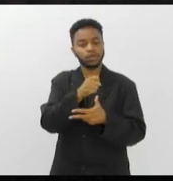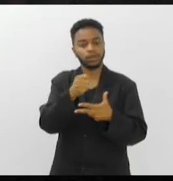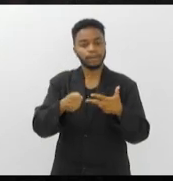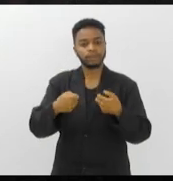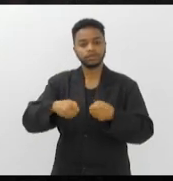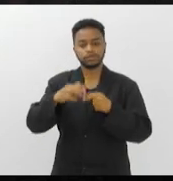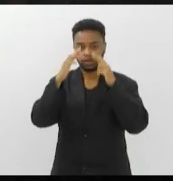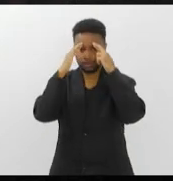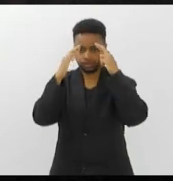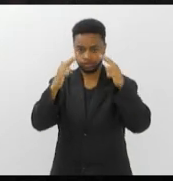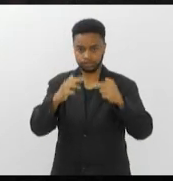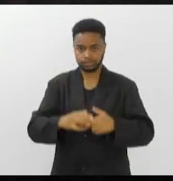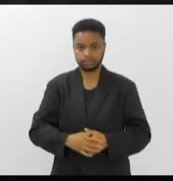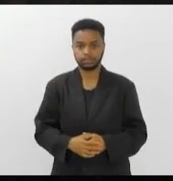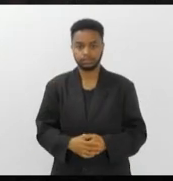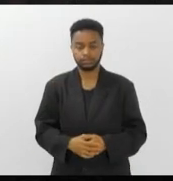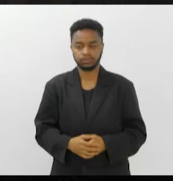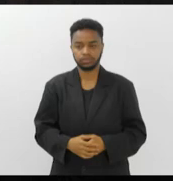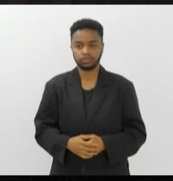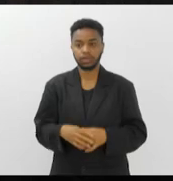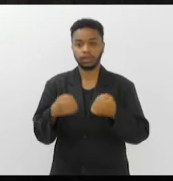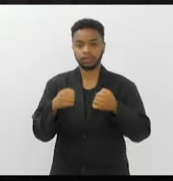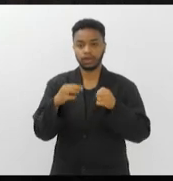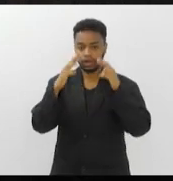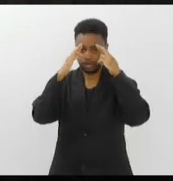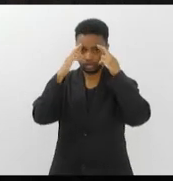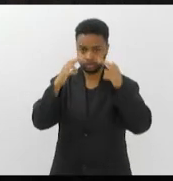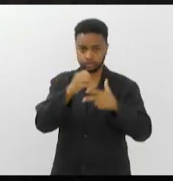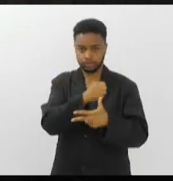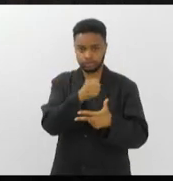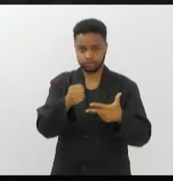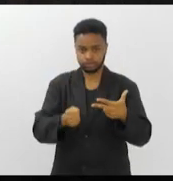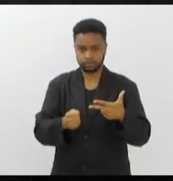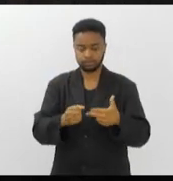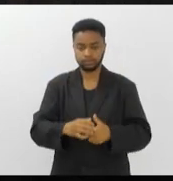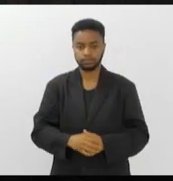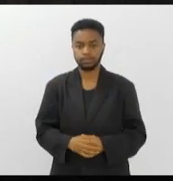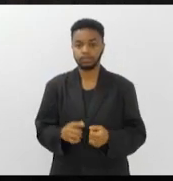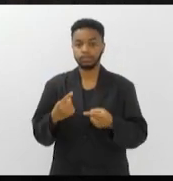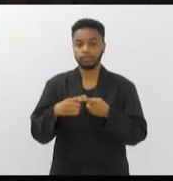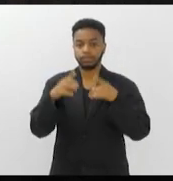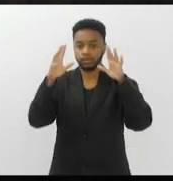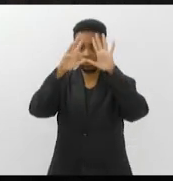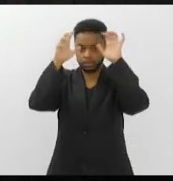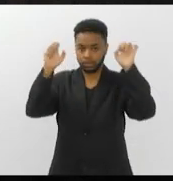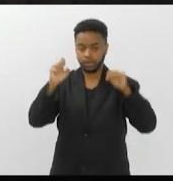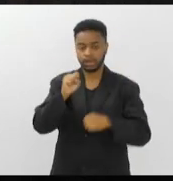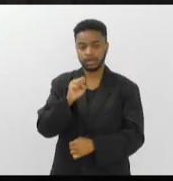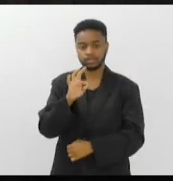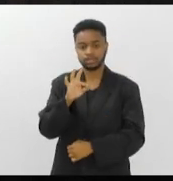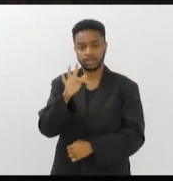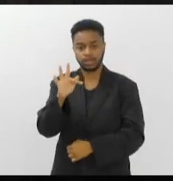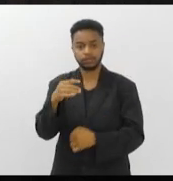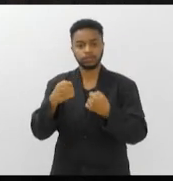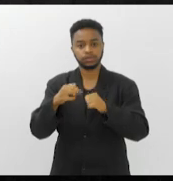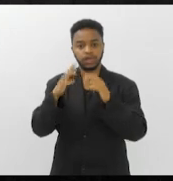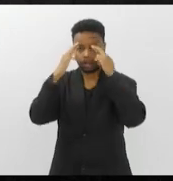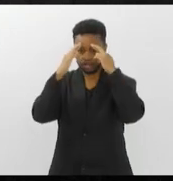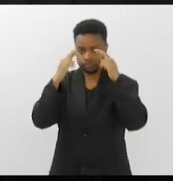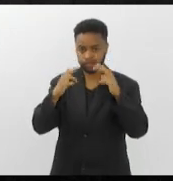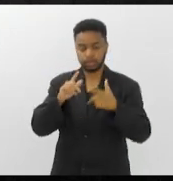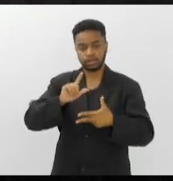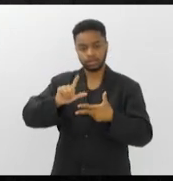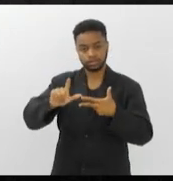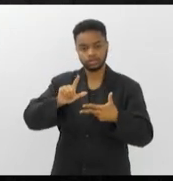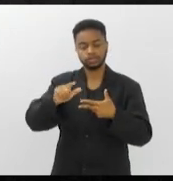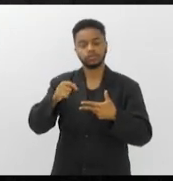respeitados. Os poderes têm que ser respeitados. O STF ele tem que respeitar o legislativo, tem que